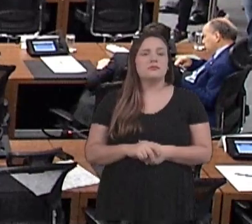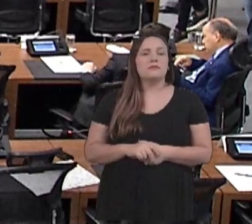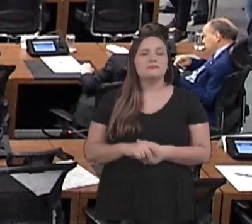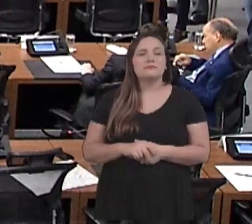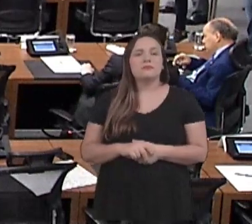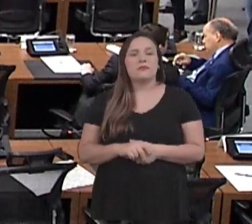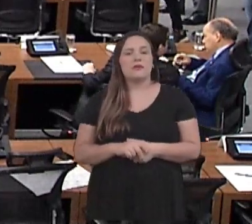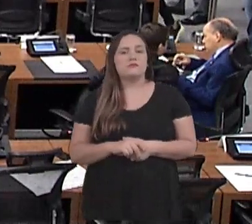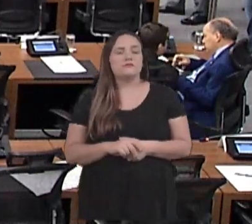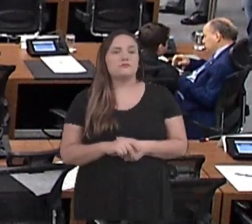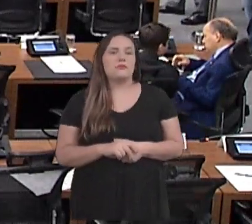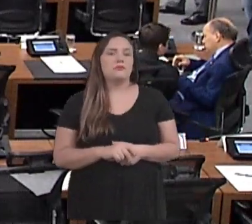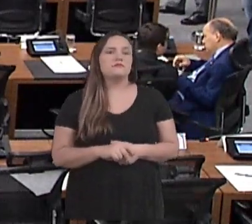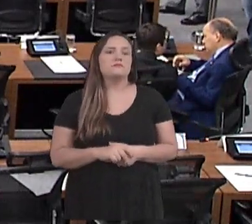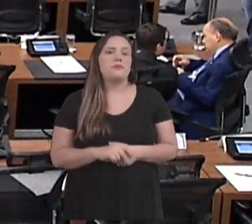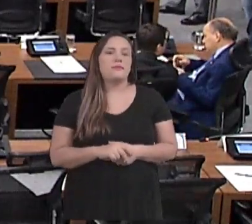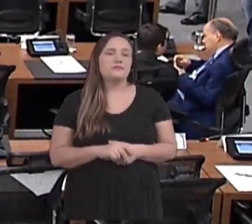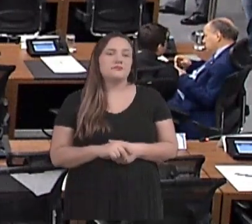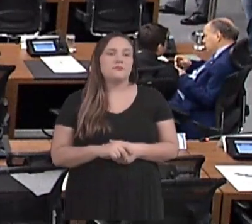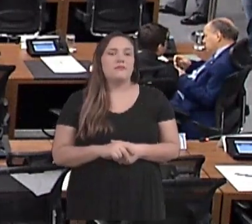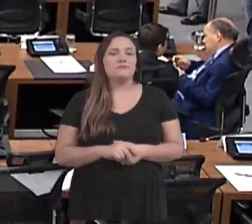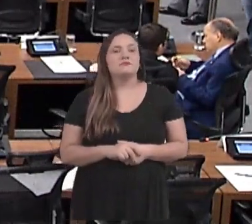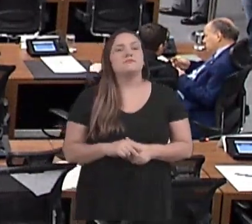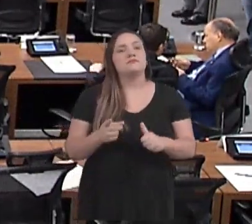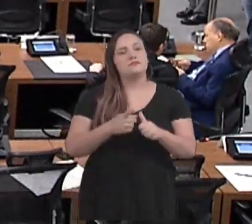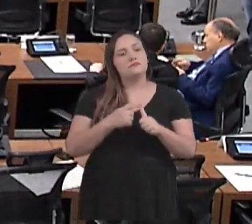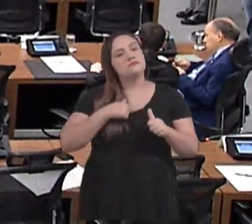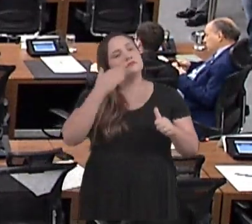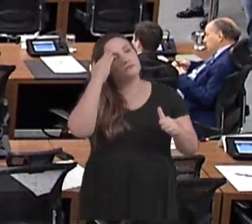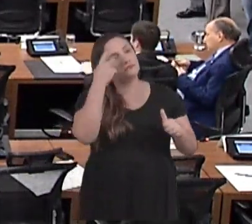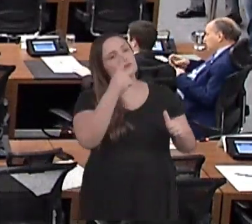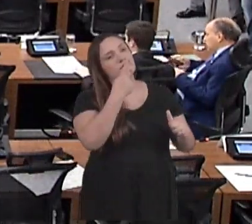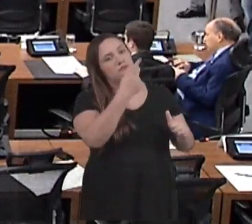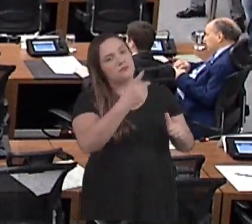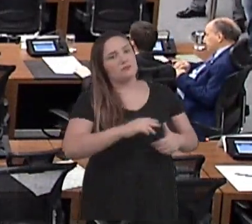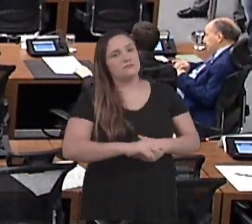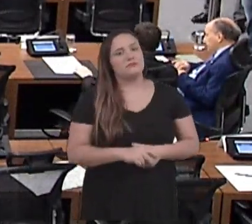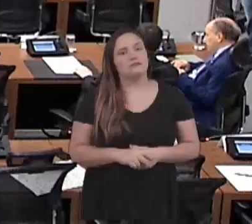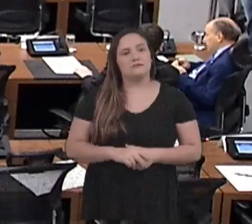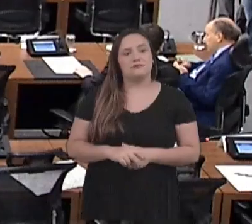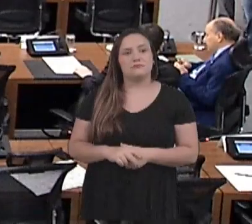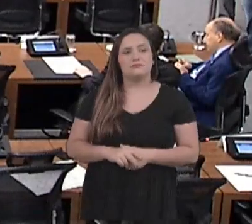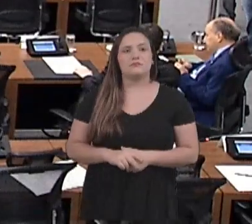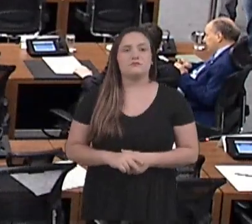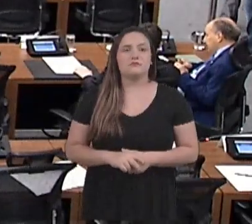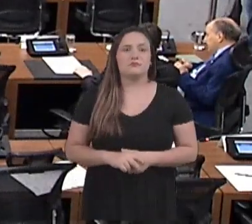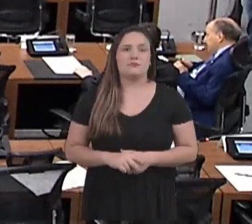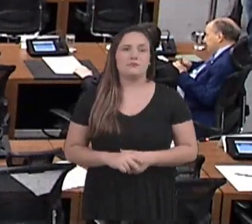Eu quero... Primeiro, eu entendi toda a fala de Vossa Excelência, mas, assim,